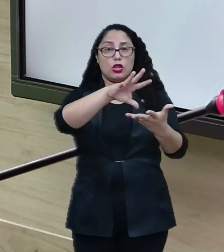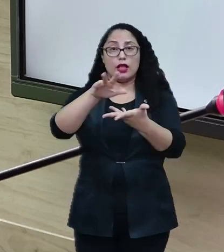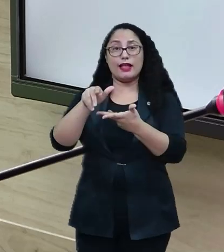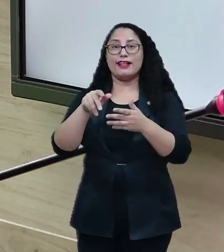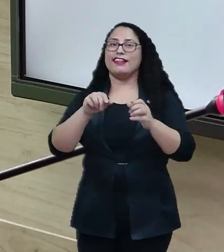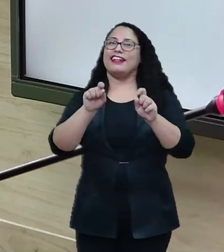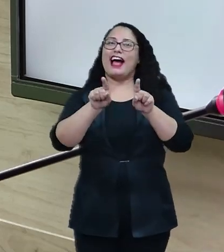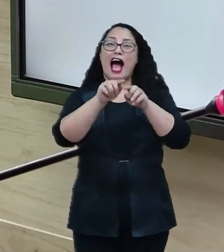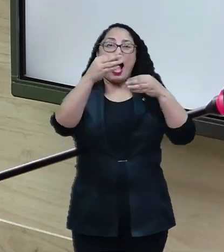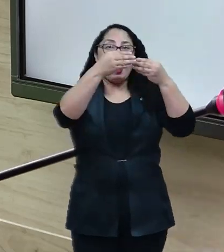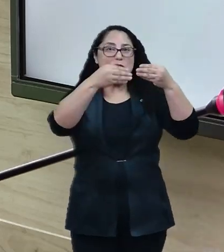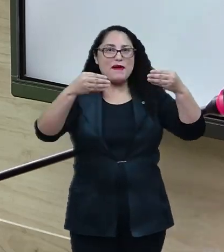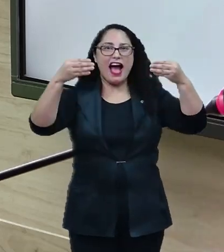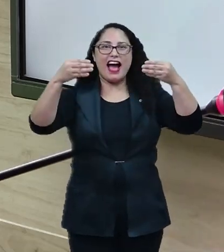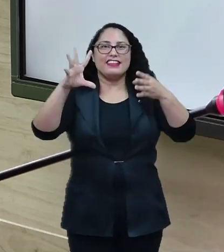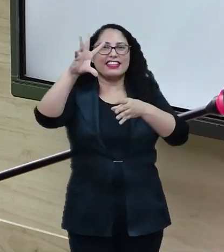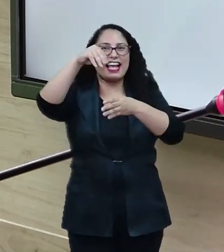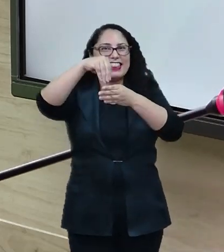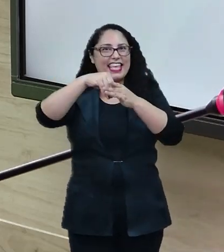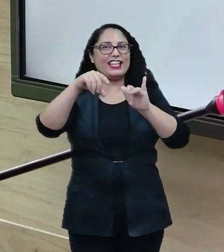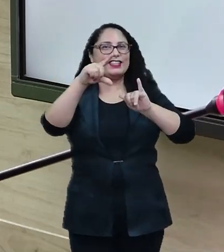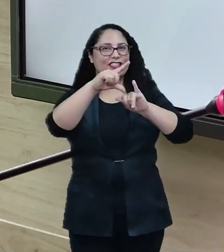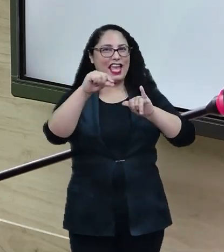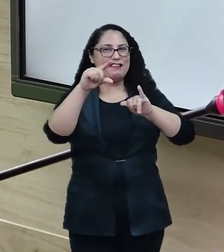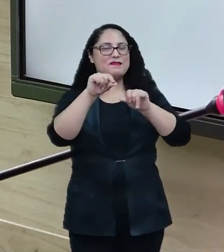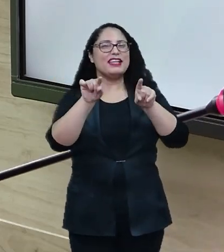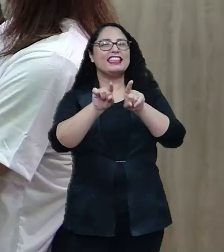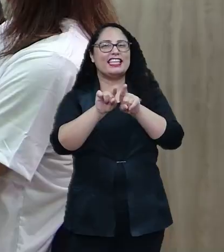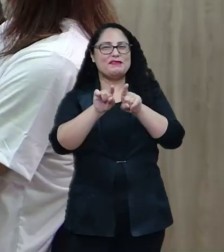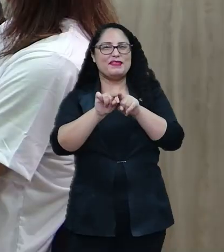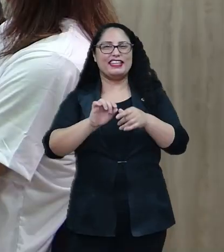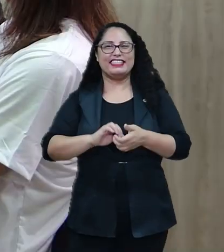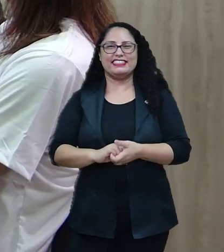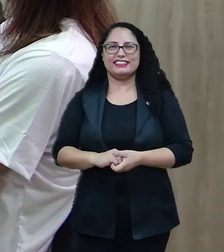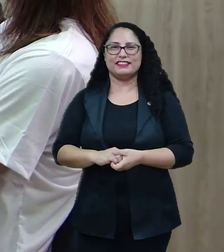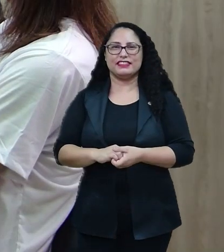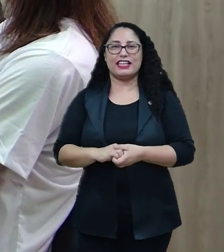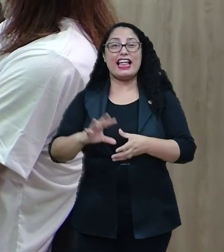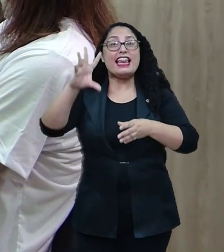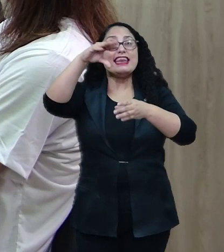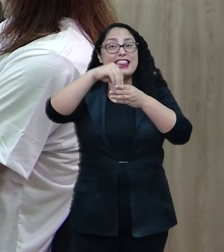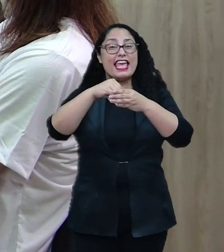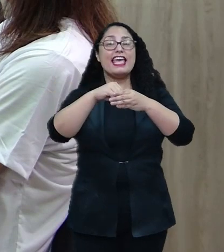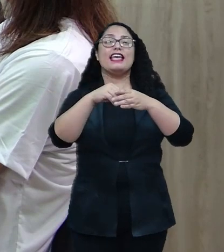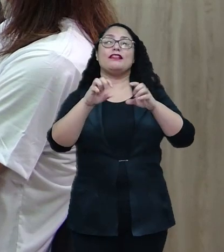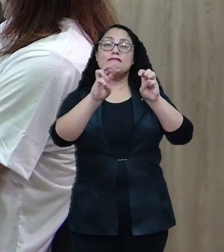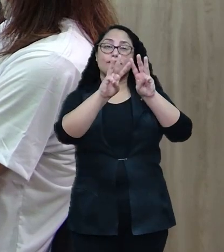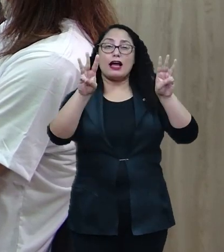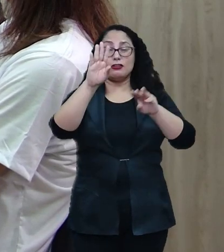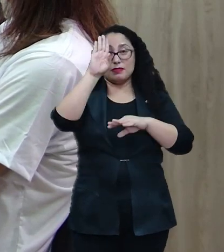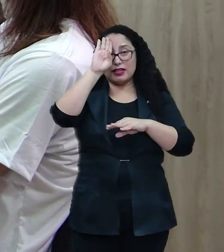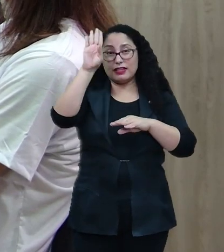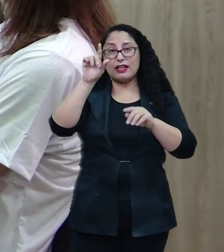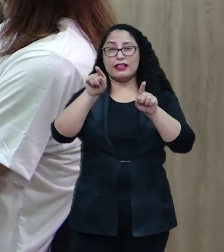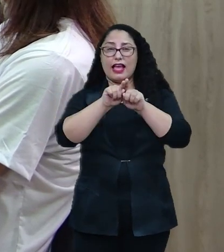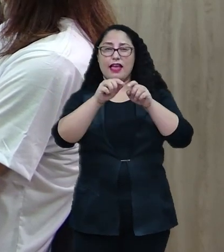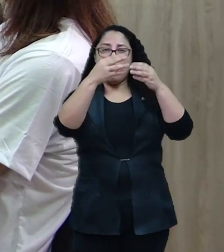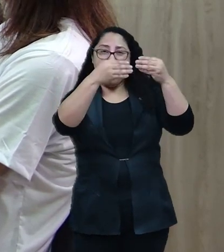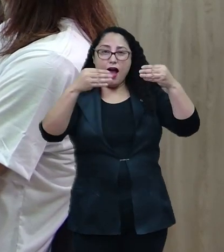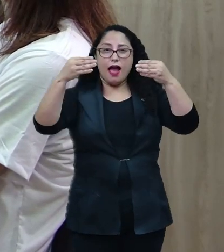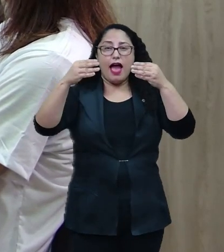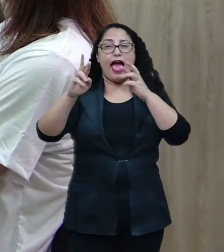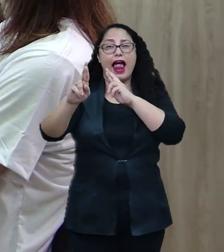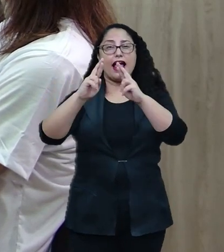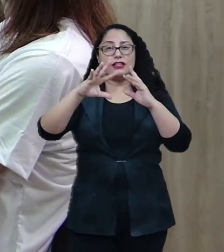a página da assessoria internacional, que fica dentro do site do IFB. Dentro do site, da página principal, você tem uma abinha lá, assessoria de